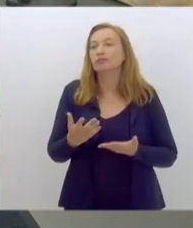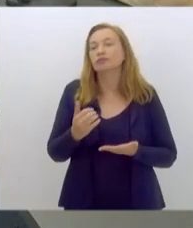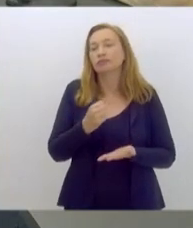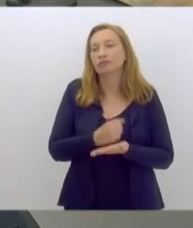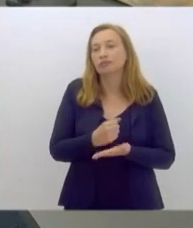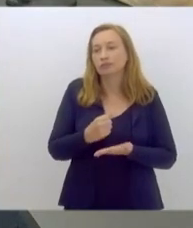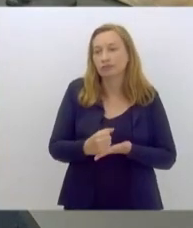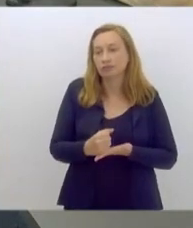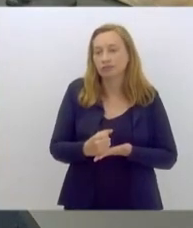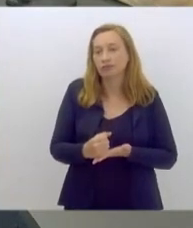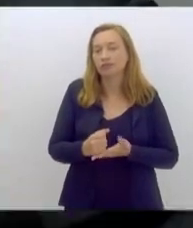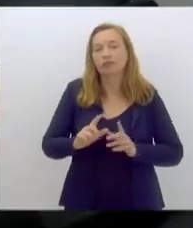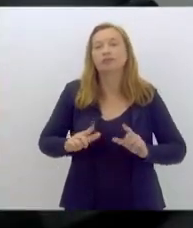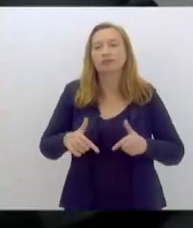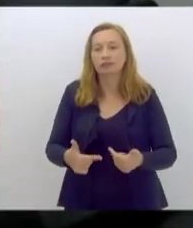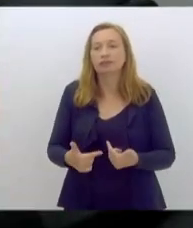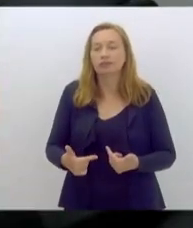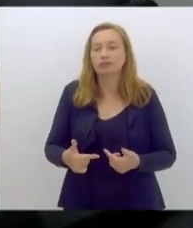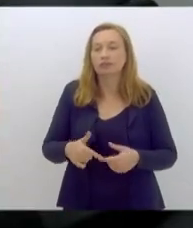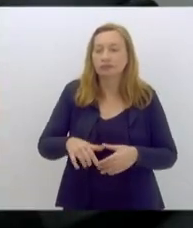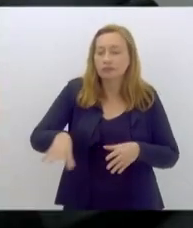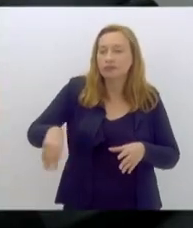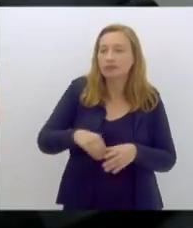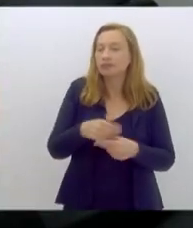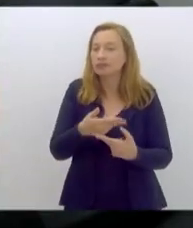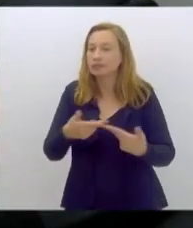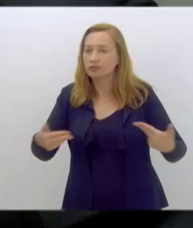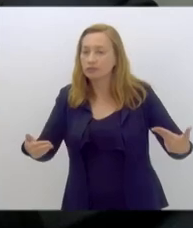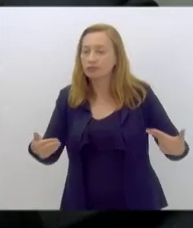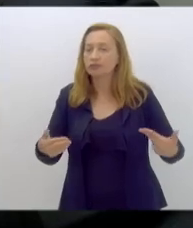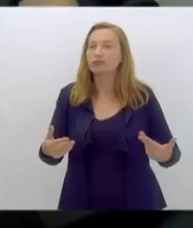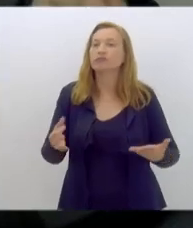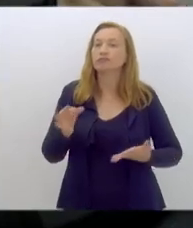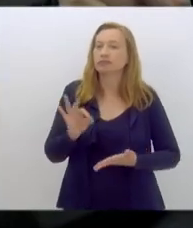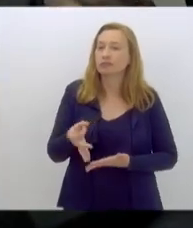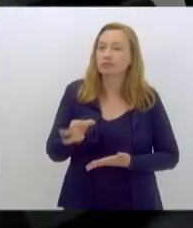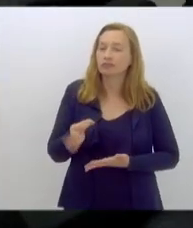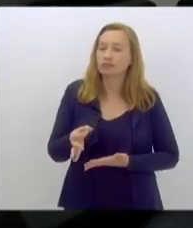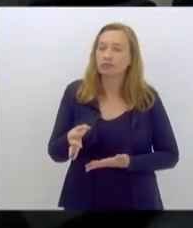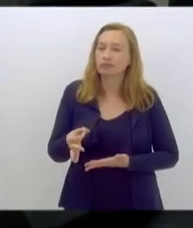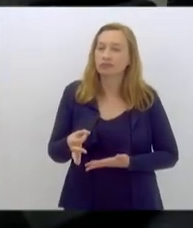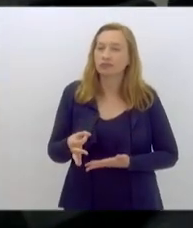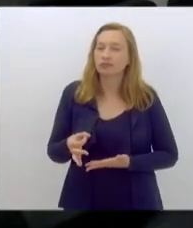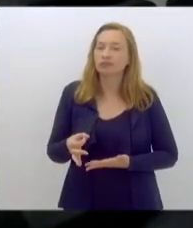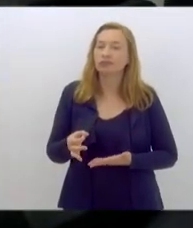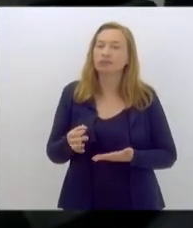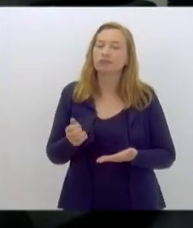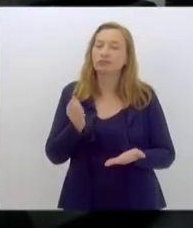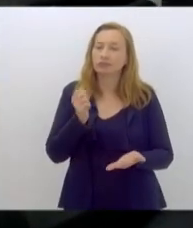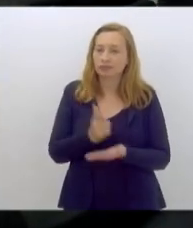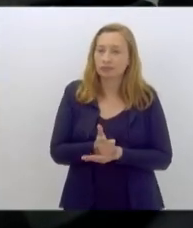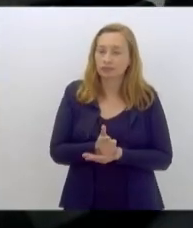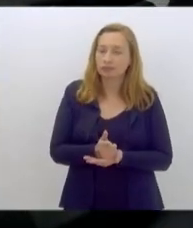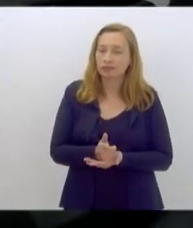é a operação que envolve uma série de coisas inclusive a questão da folha é óbvio que aí